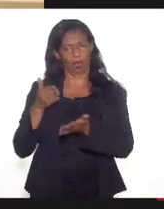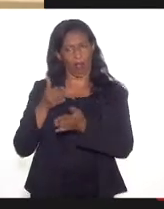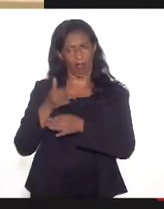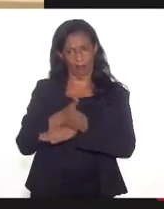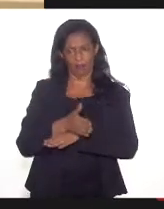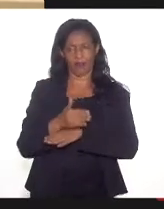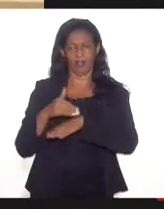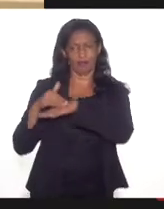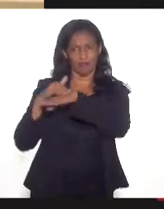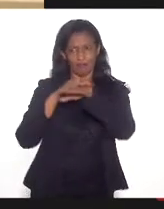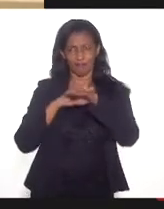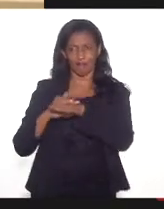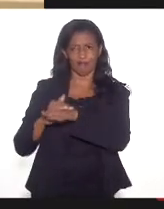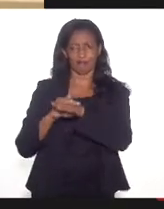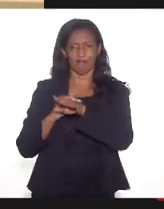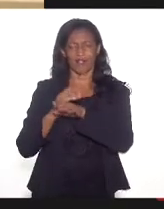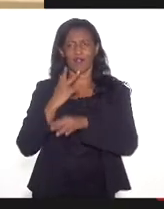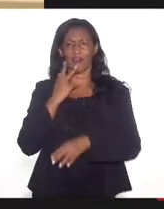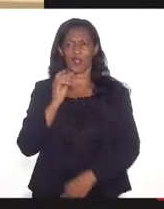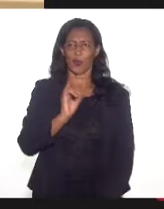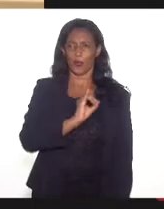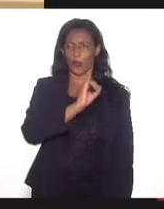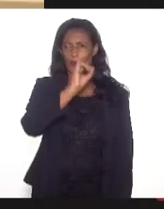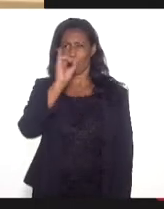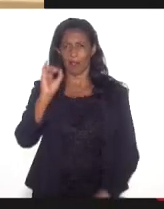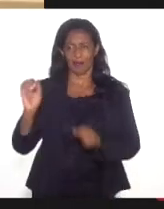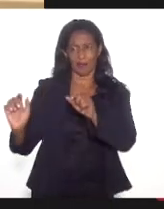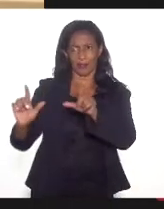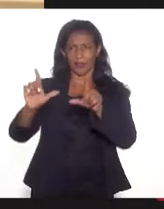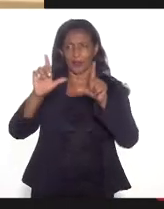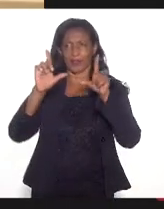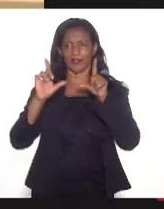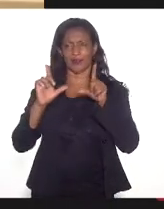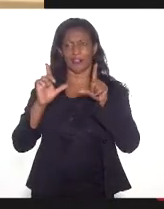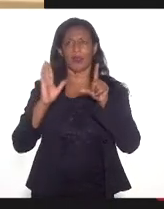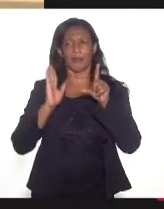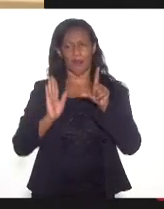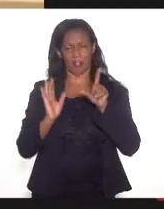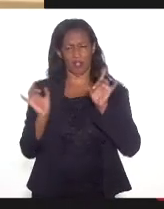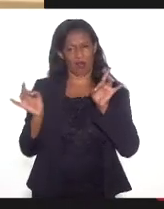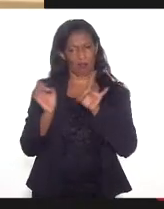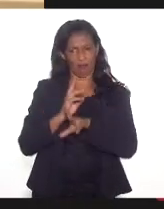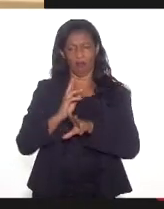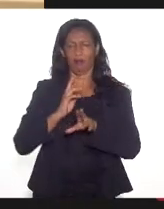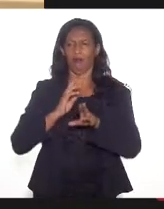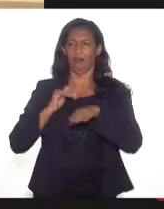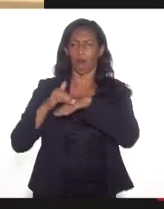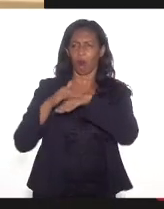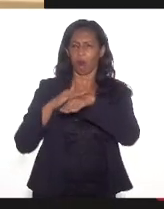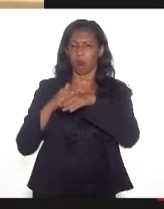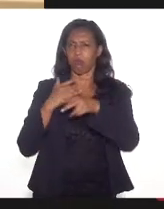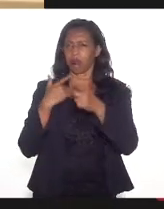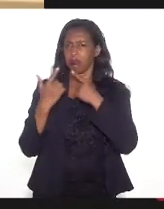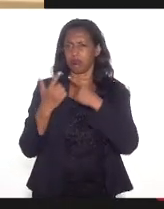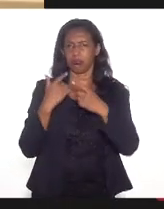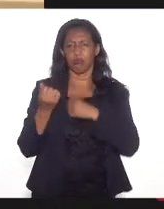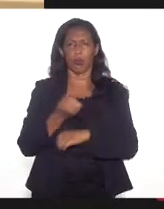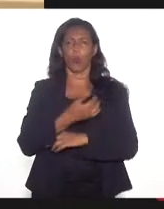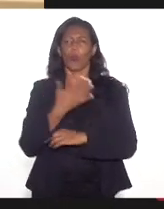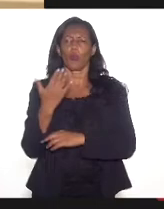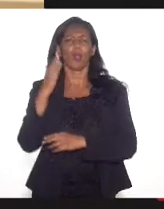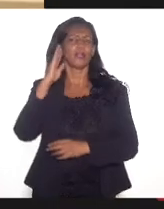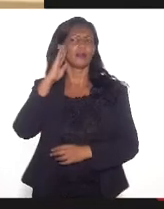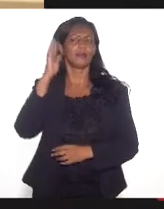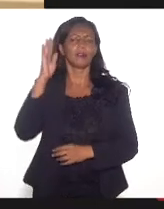entrar, ele vai dar um oi para a gente, para já colocá-lo à disposição de nos dizer quais são as